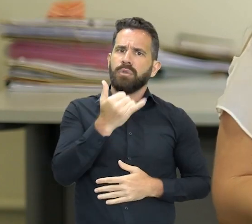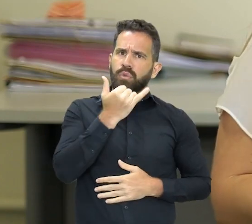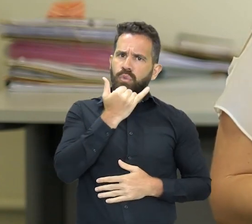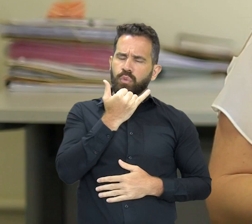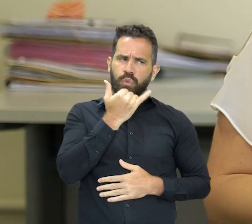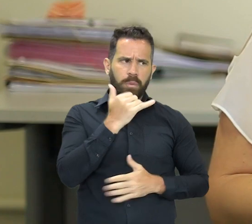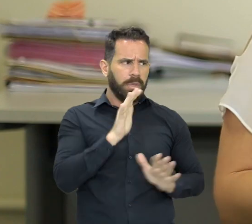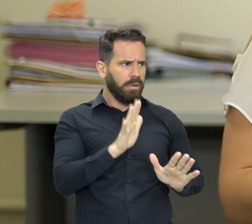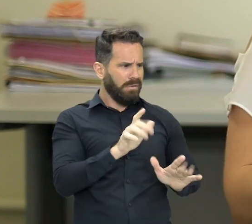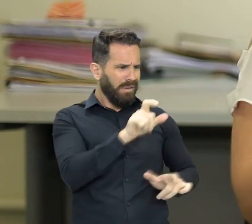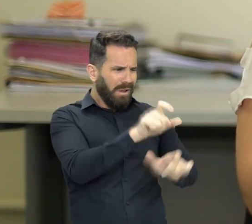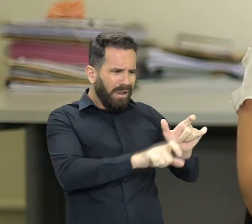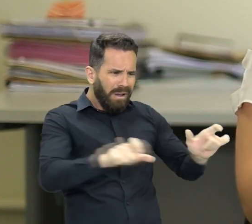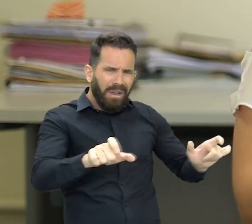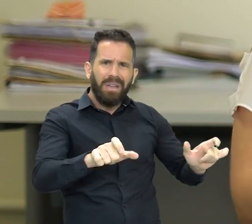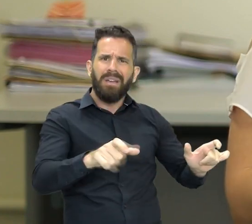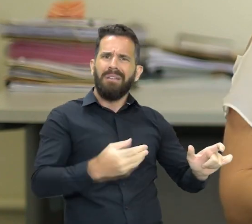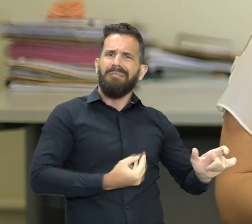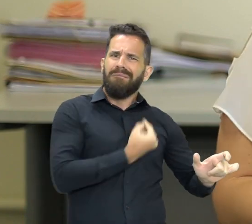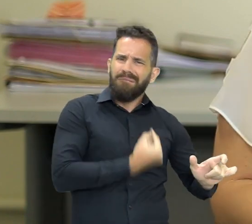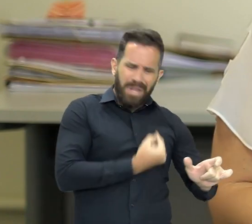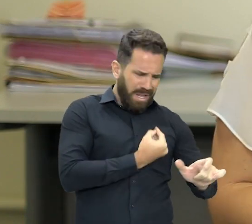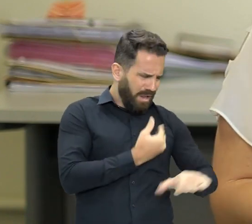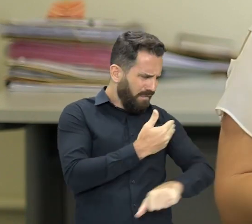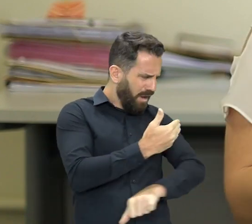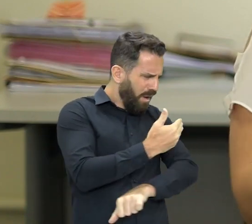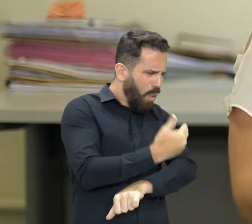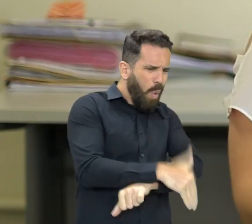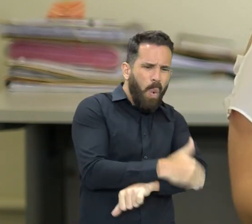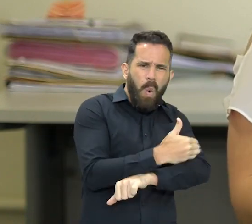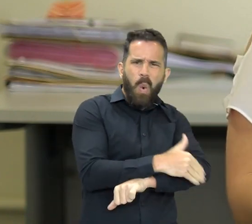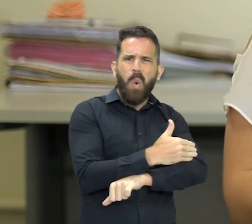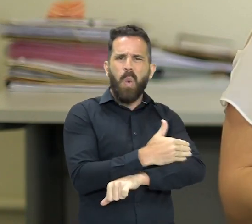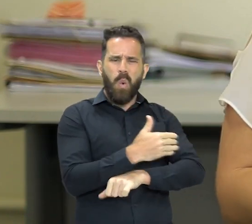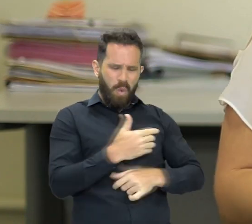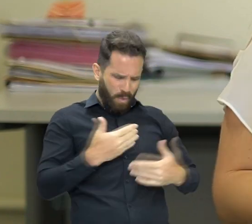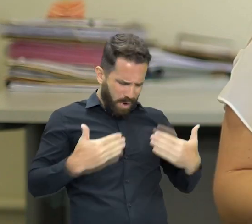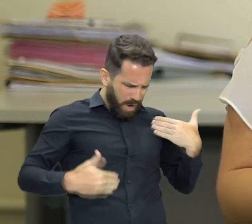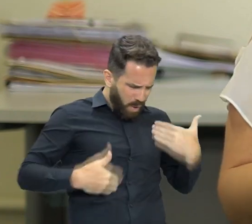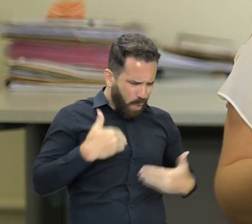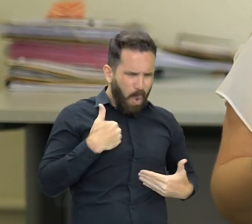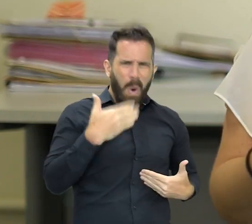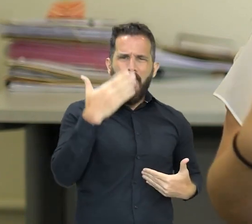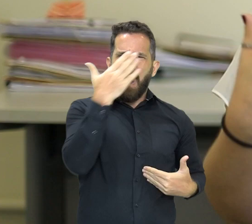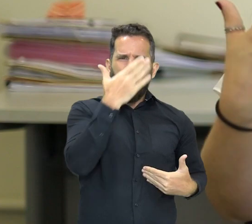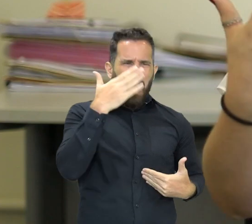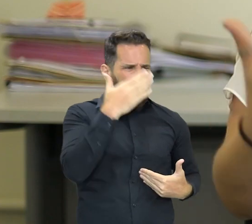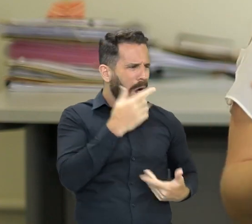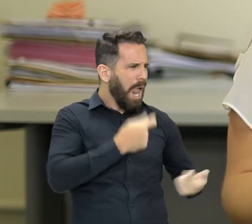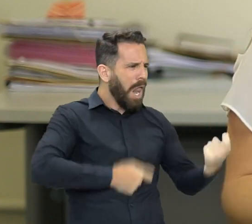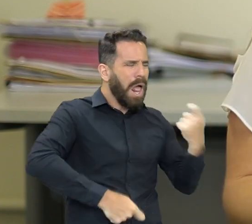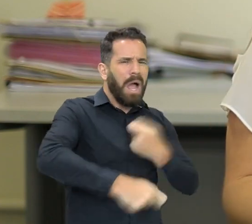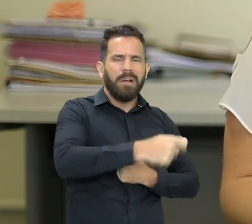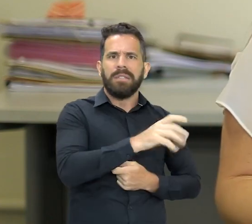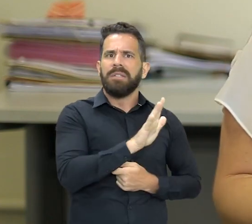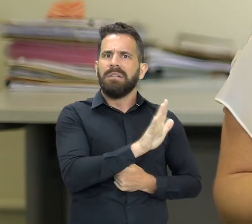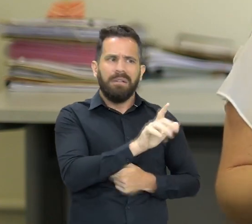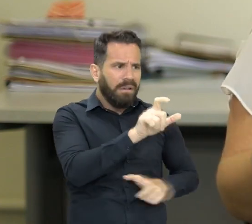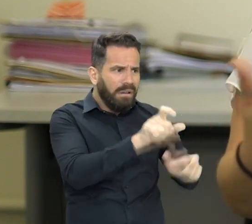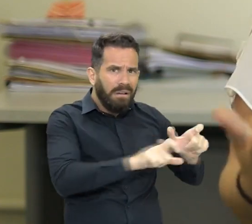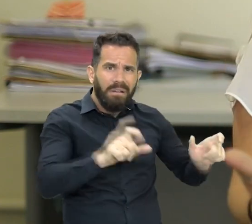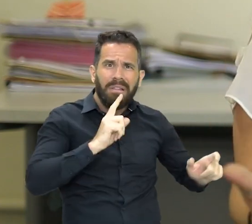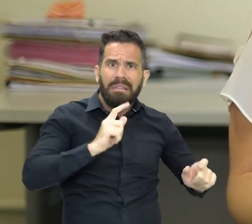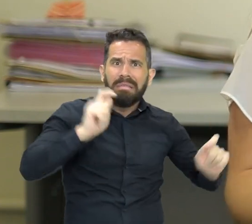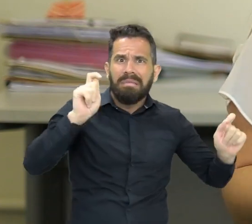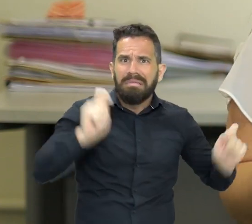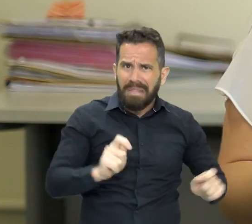parar e pensar, peraí, mas esse profissional que ganha a vida na rua por meio do seu corpo, ele